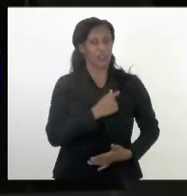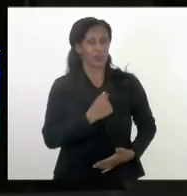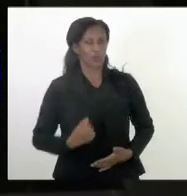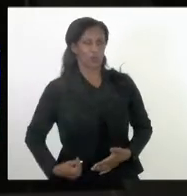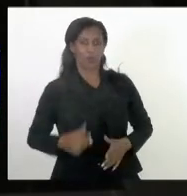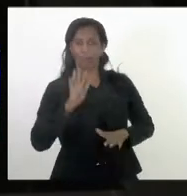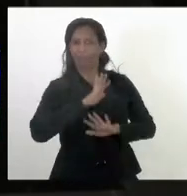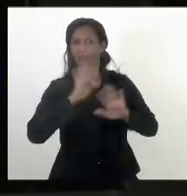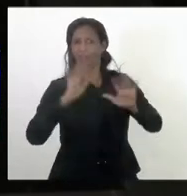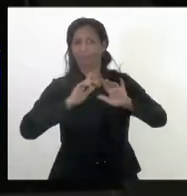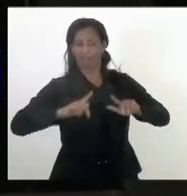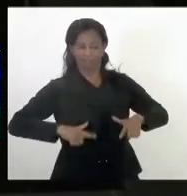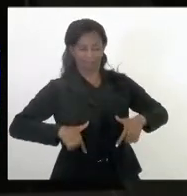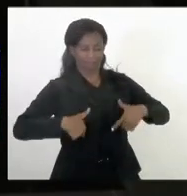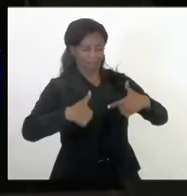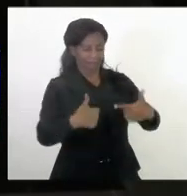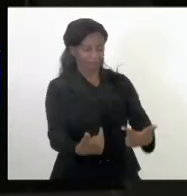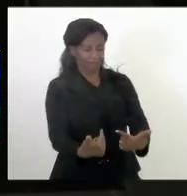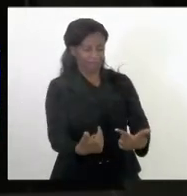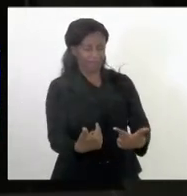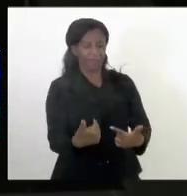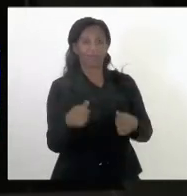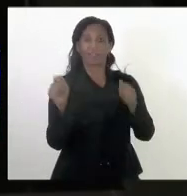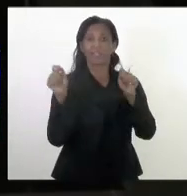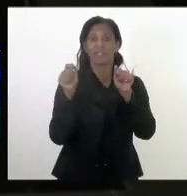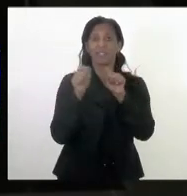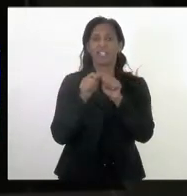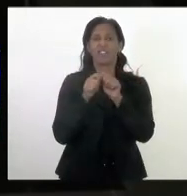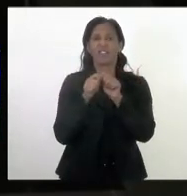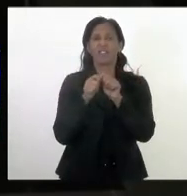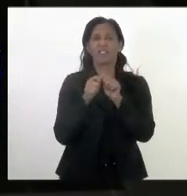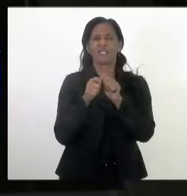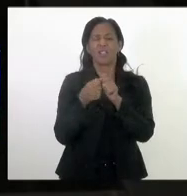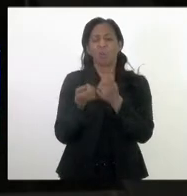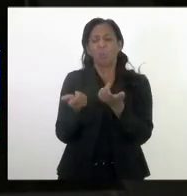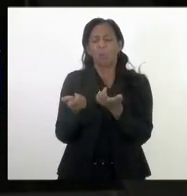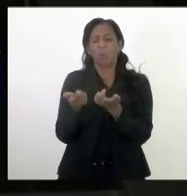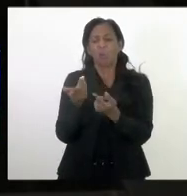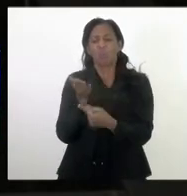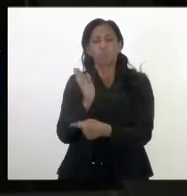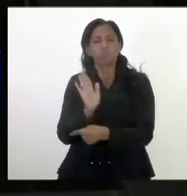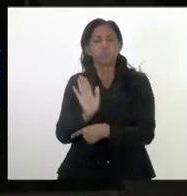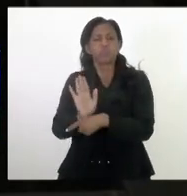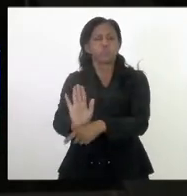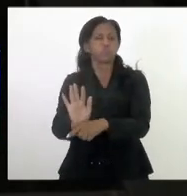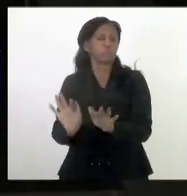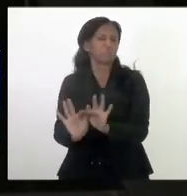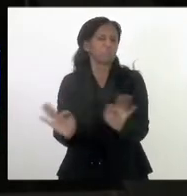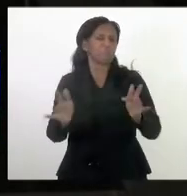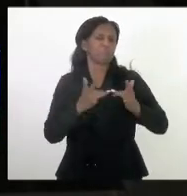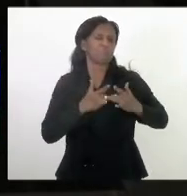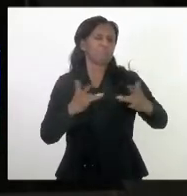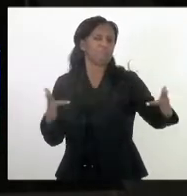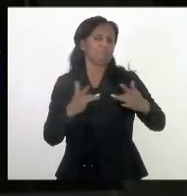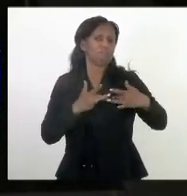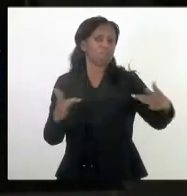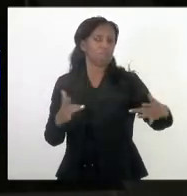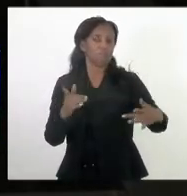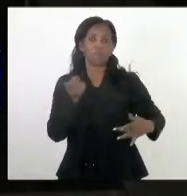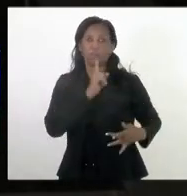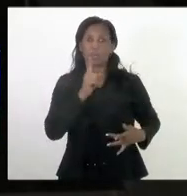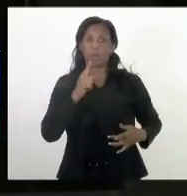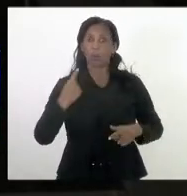uma ação que vai fazer uma caridade. Não estamos fazendo caridade, estamos fazendo